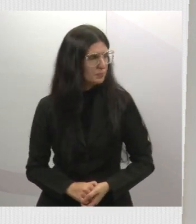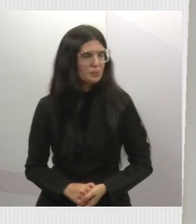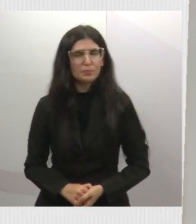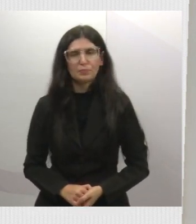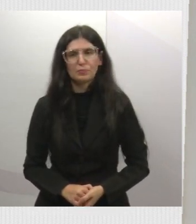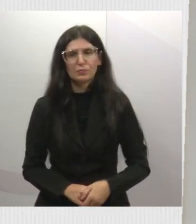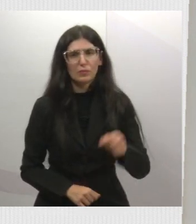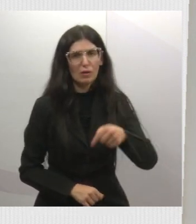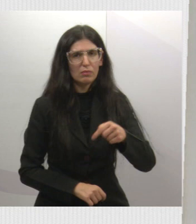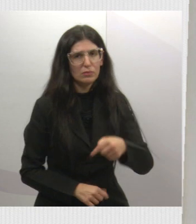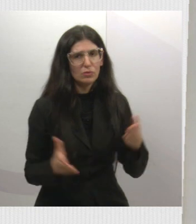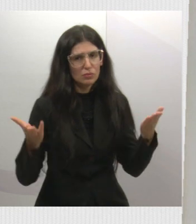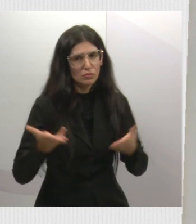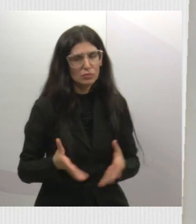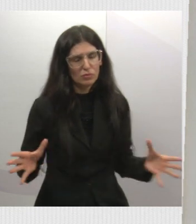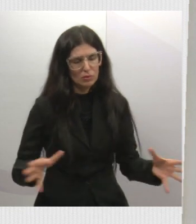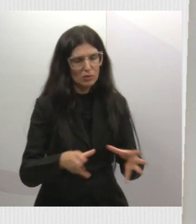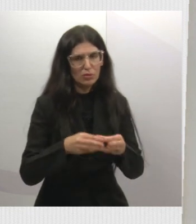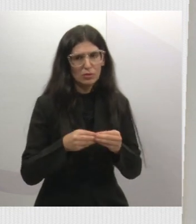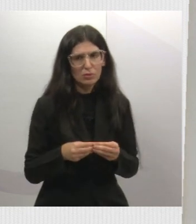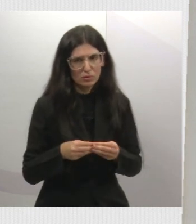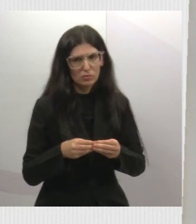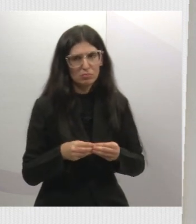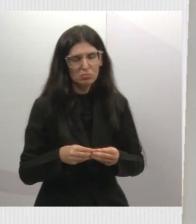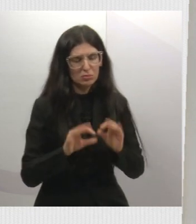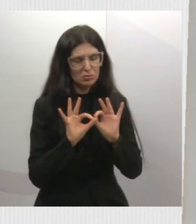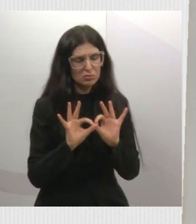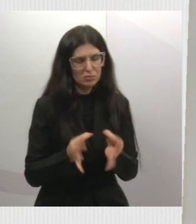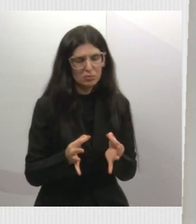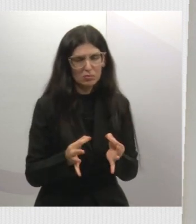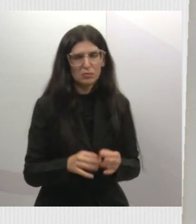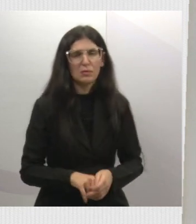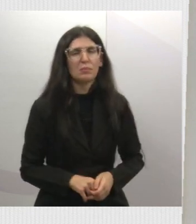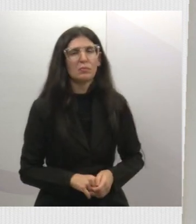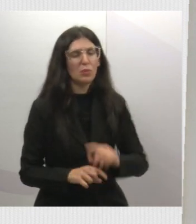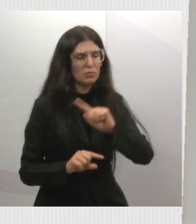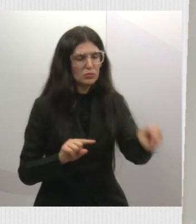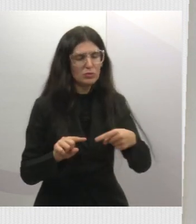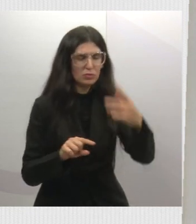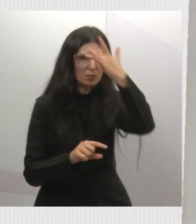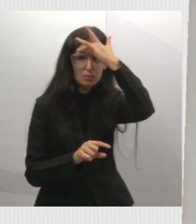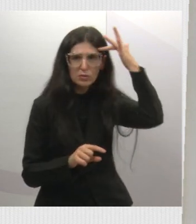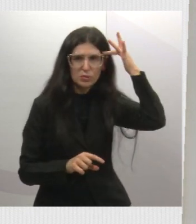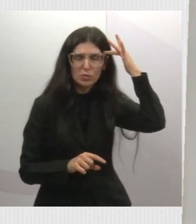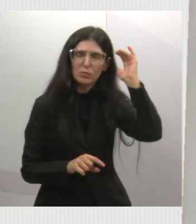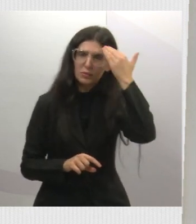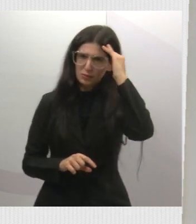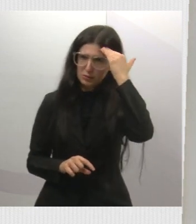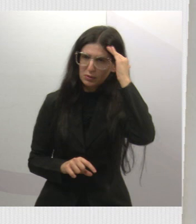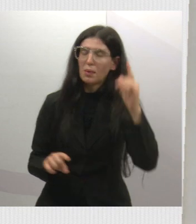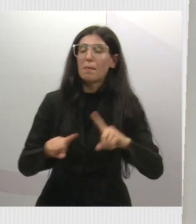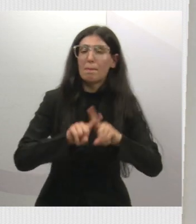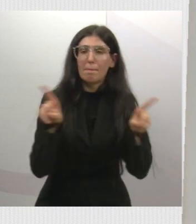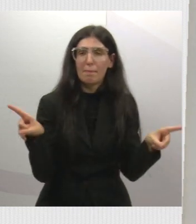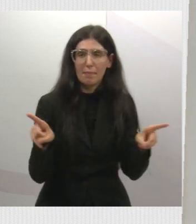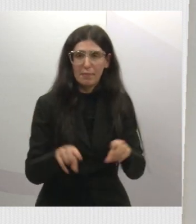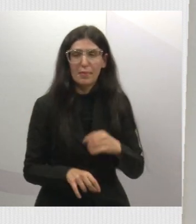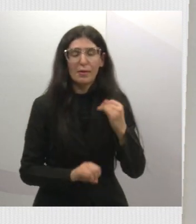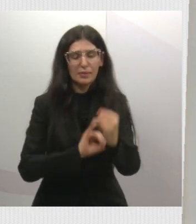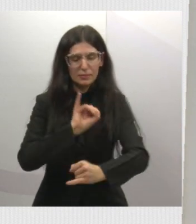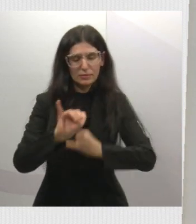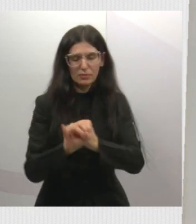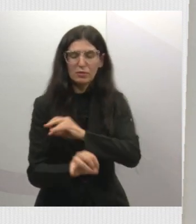forma resumida, um pouco mais didática, para que as pessoas entendam, e lá no site vai ter, com muito